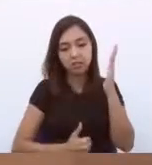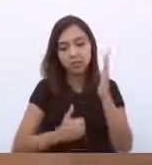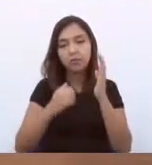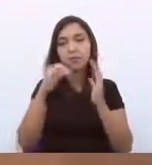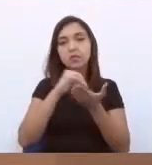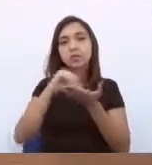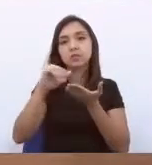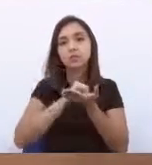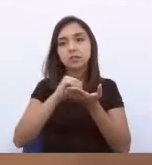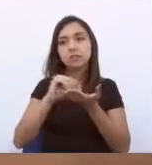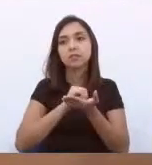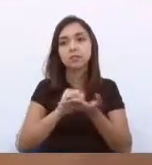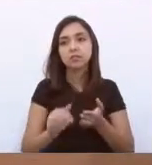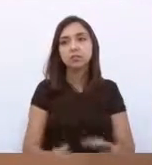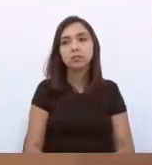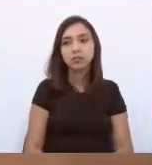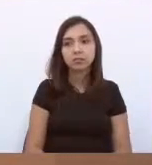secretário